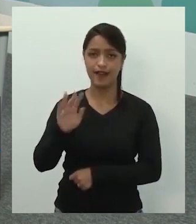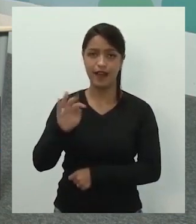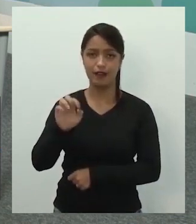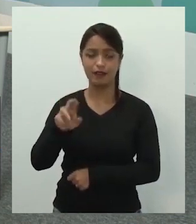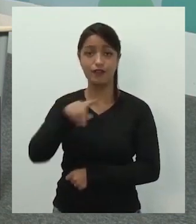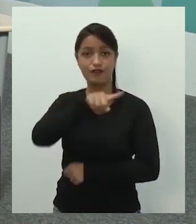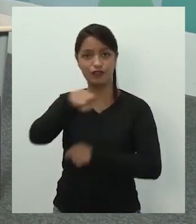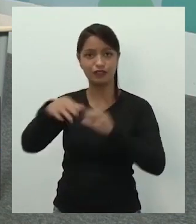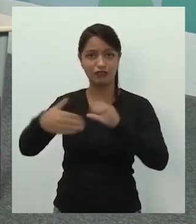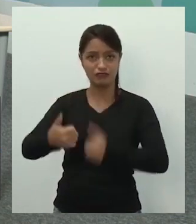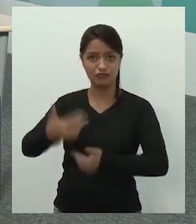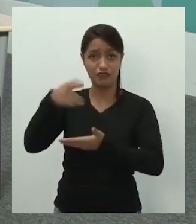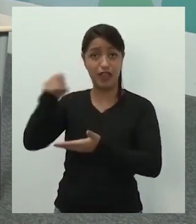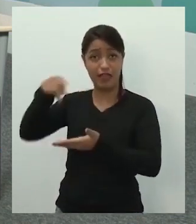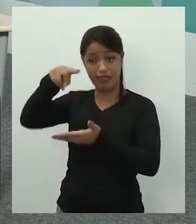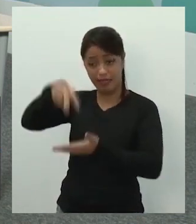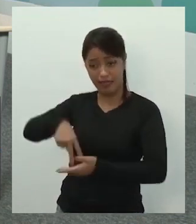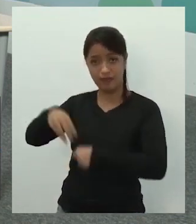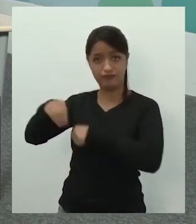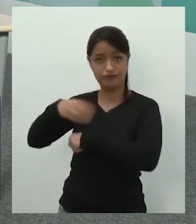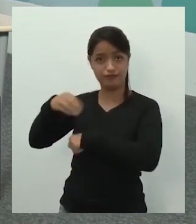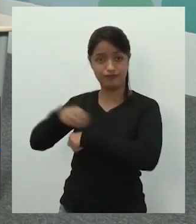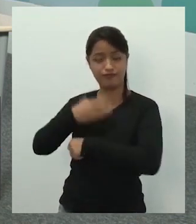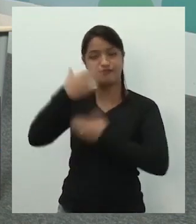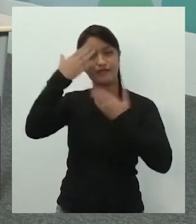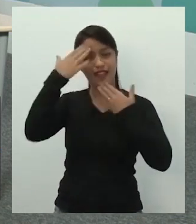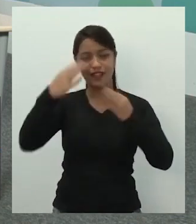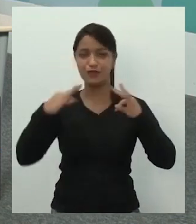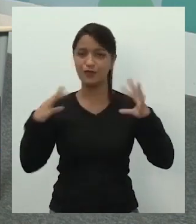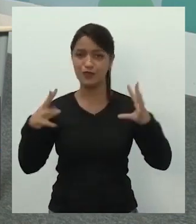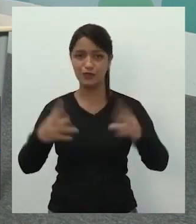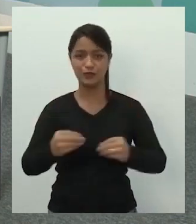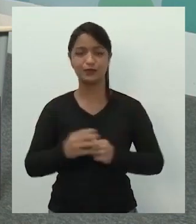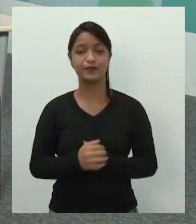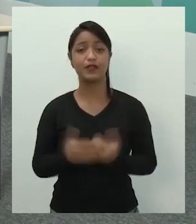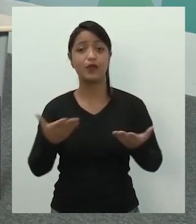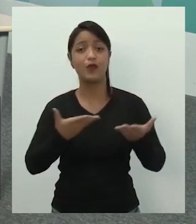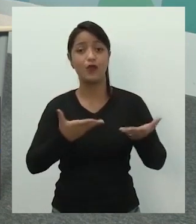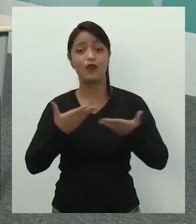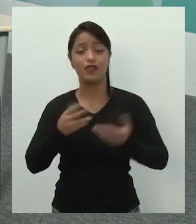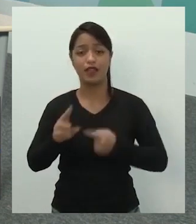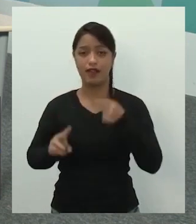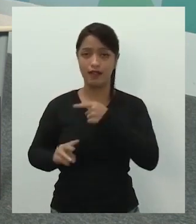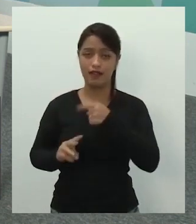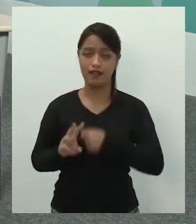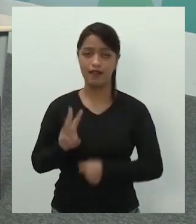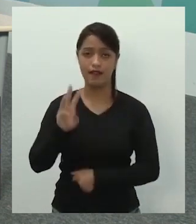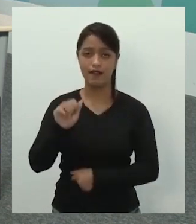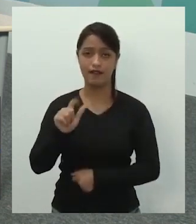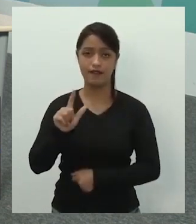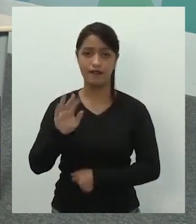auxiliando. Muito obrigada a todos. Passo para o Walter.